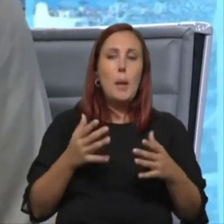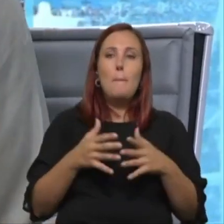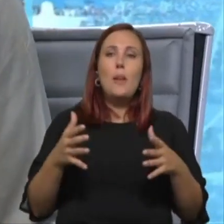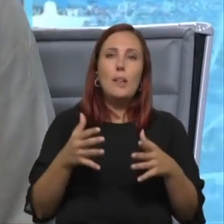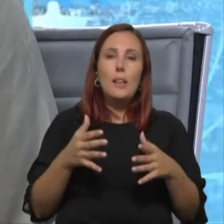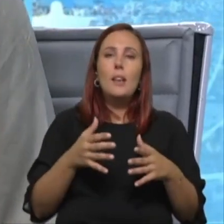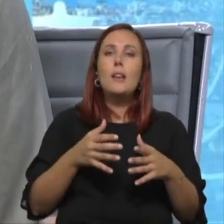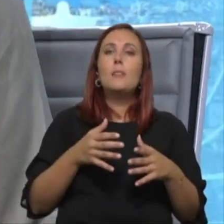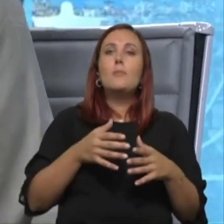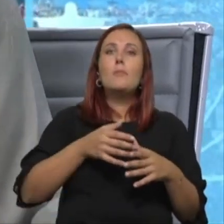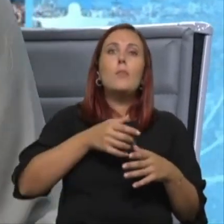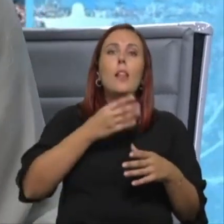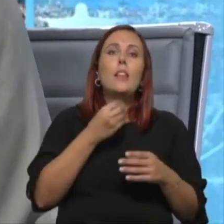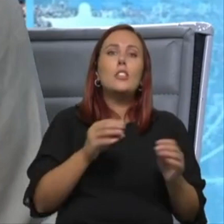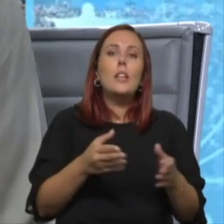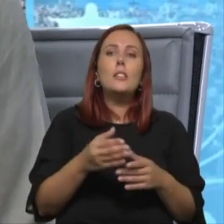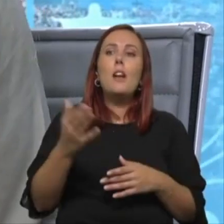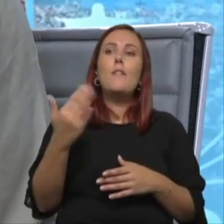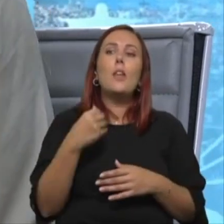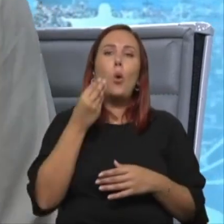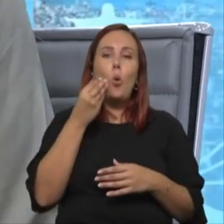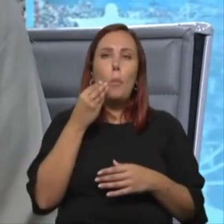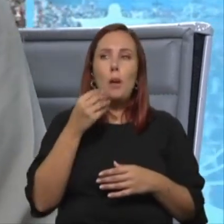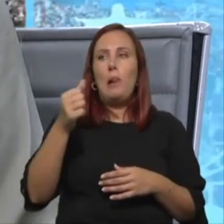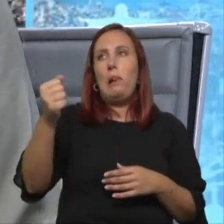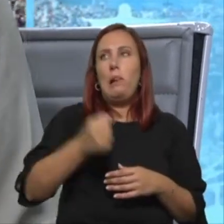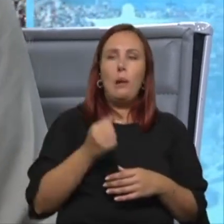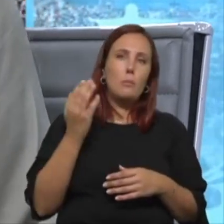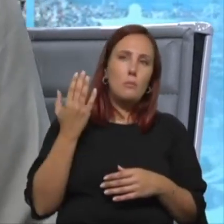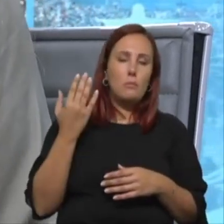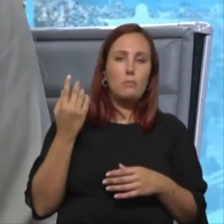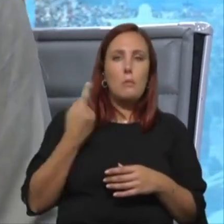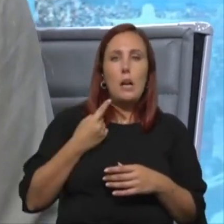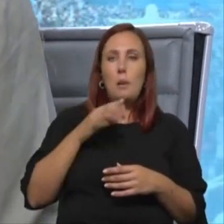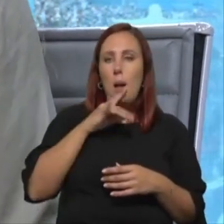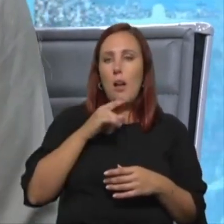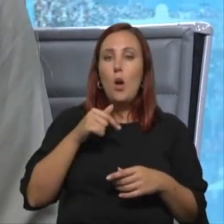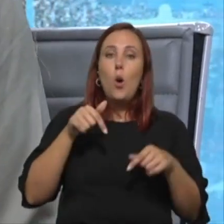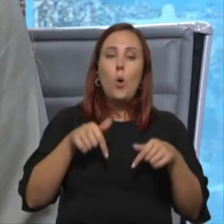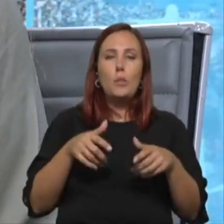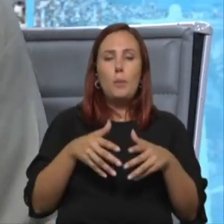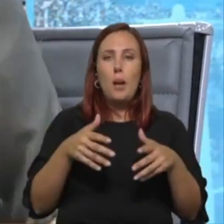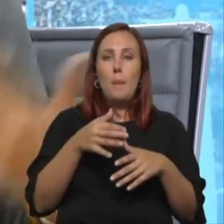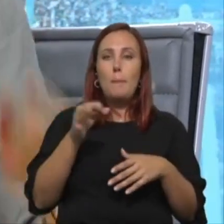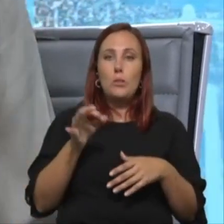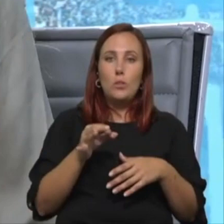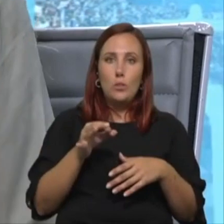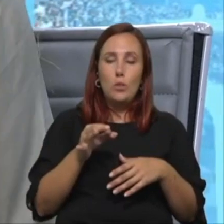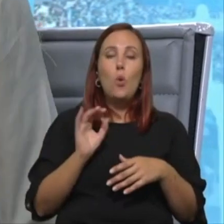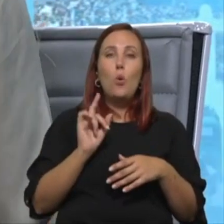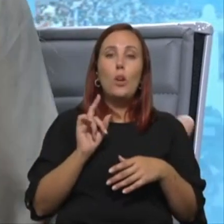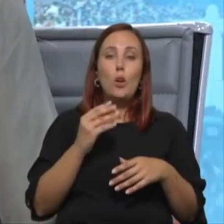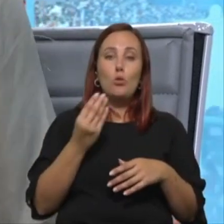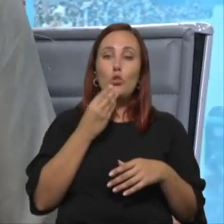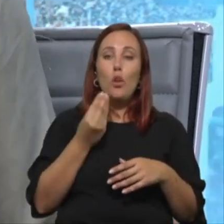arrastados à consulta pelos pais, ou pelo menos muito contrariados. Hoje em dia, já diria que uma grande percentagem são os próprios miúdos